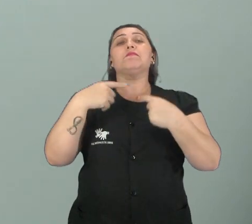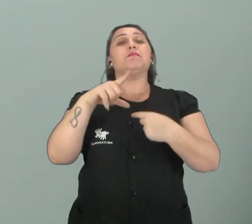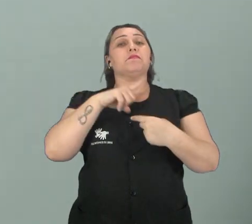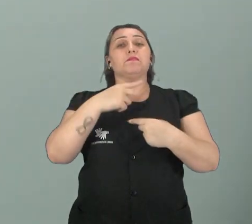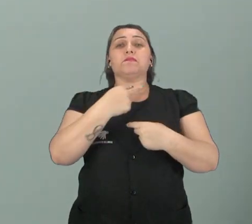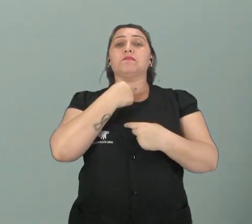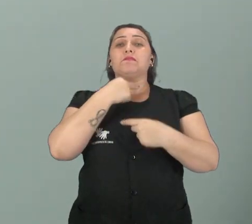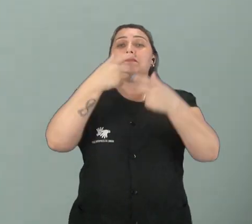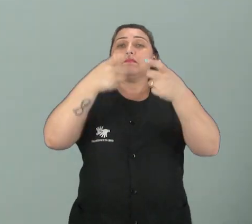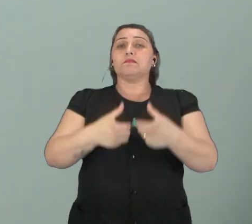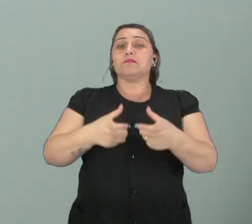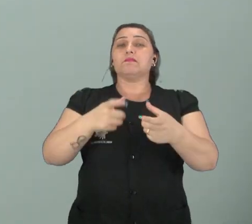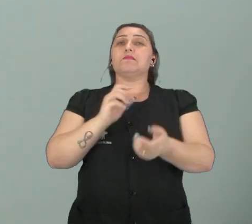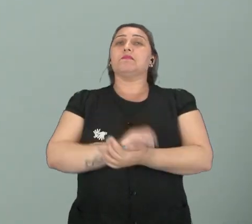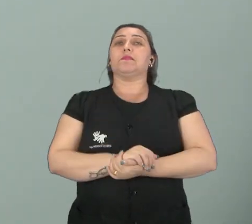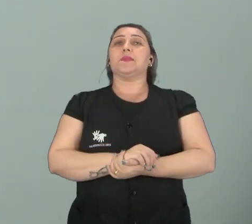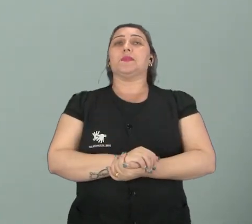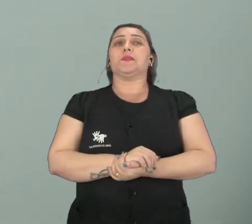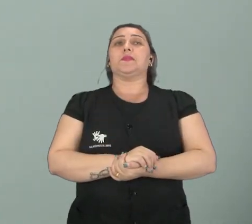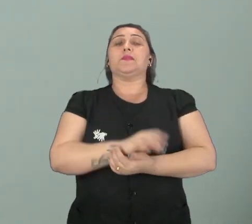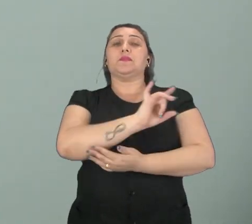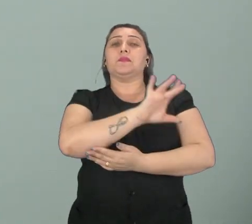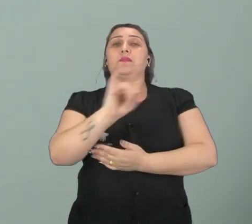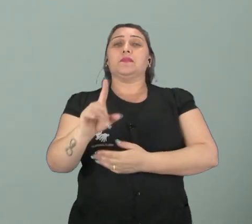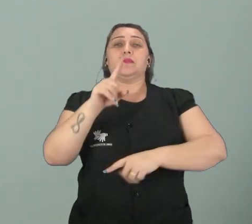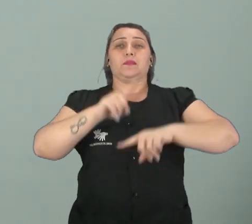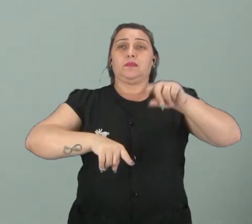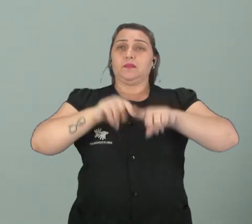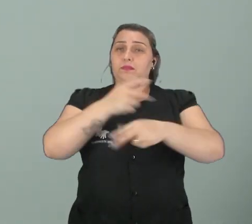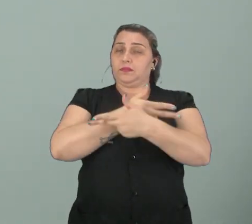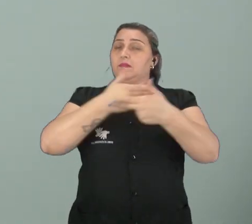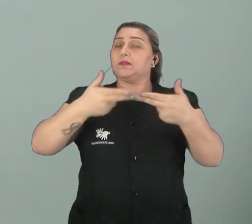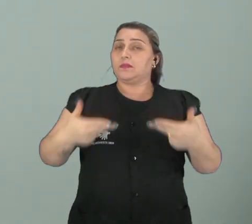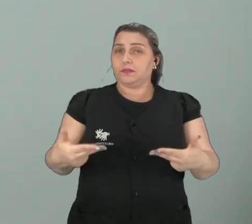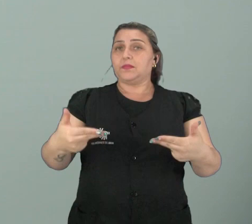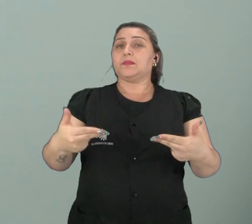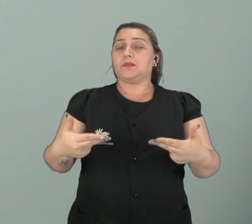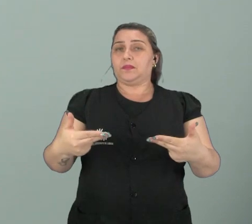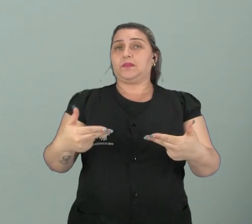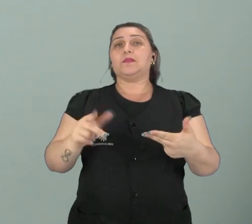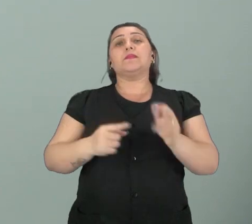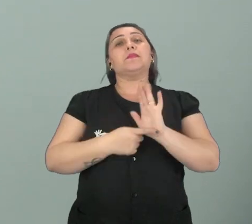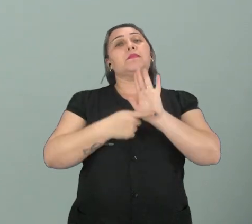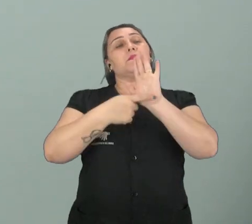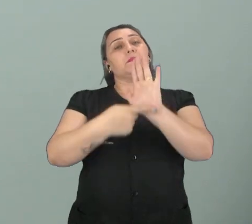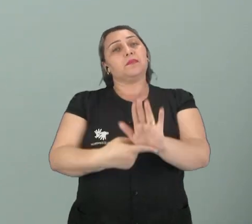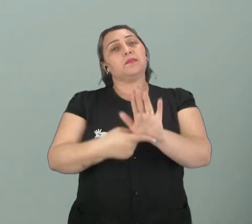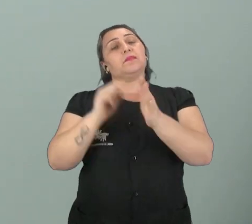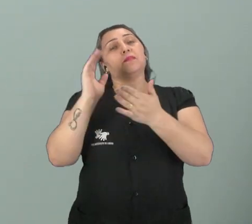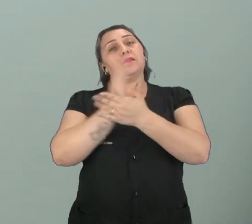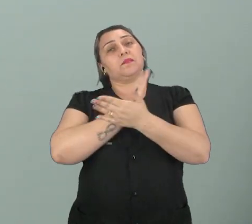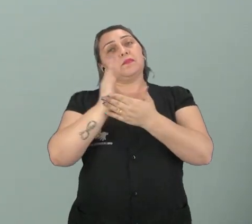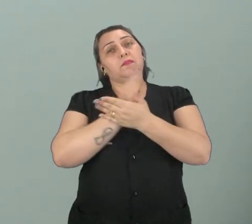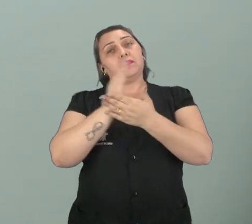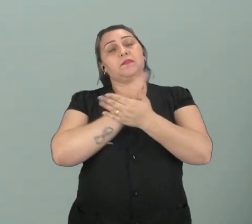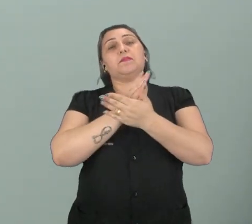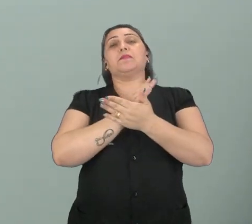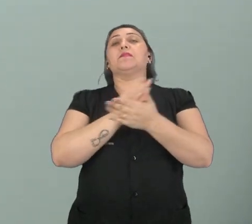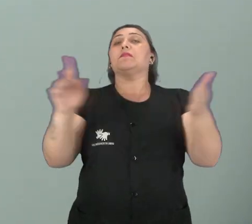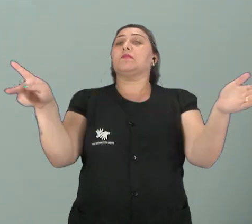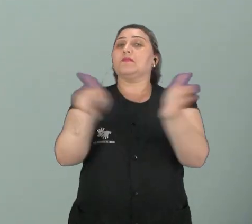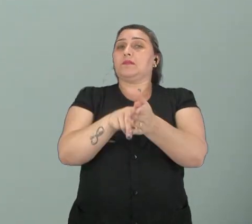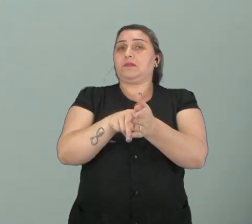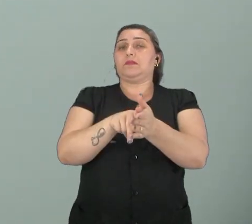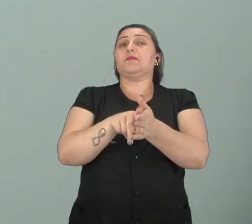Só que a gente vai ver já já que cada material, cada matéria vai apresentar alguns tipos de